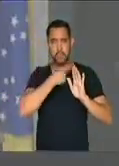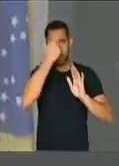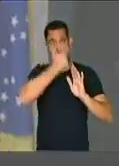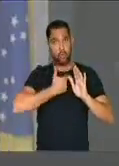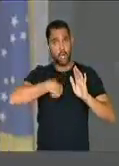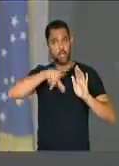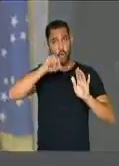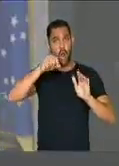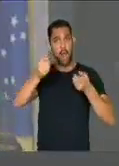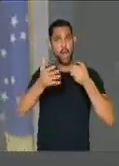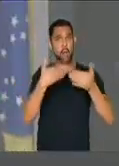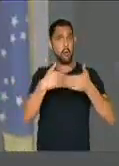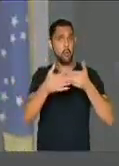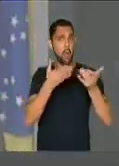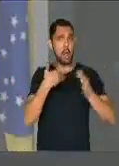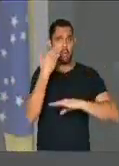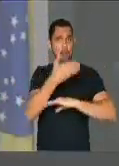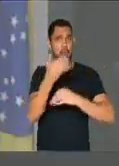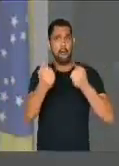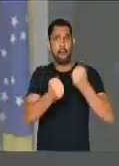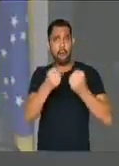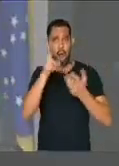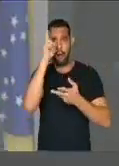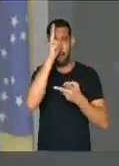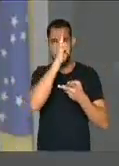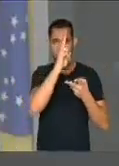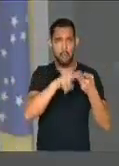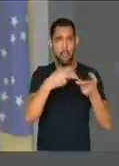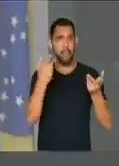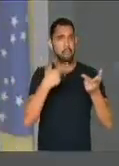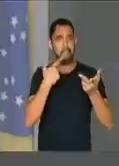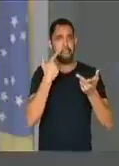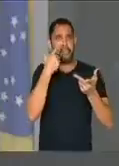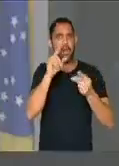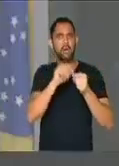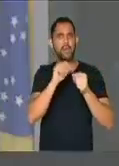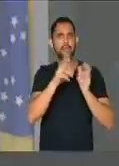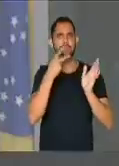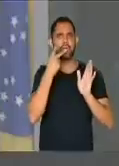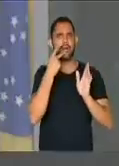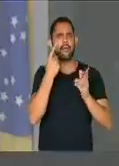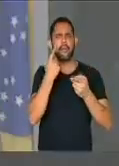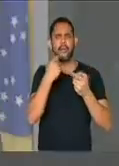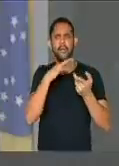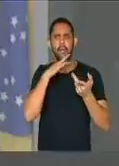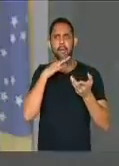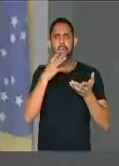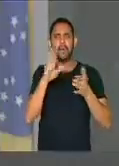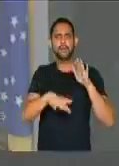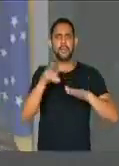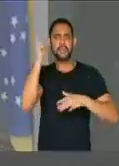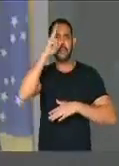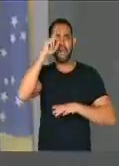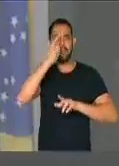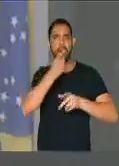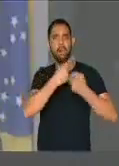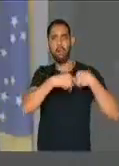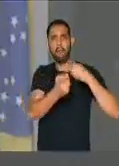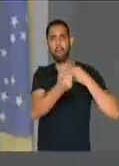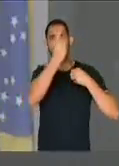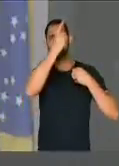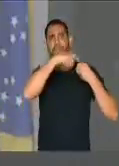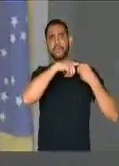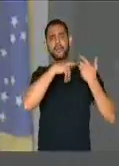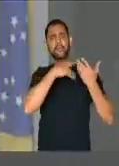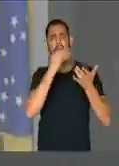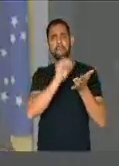escolher como ele quer se locomover e não, né, esses conceitos que remotam às vezes à idade da pedra e uma